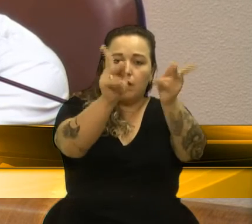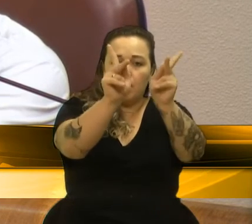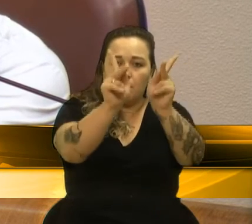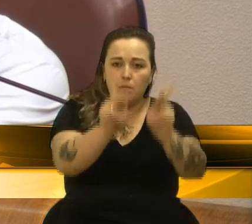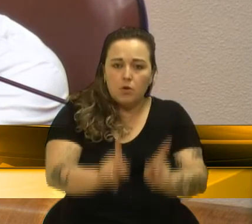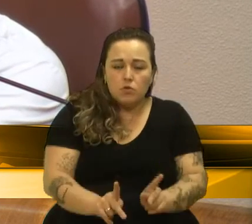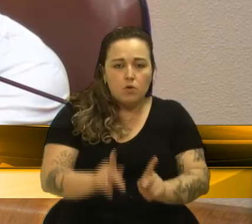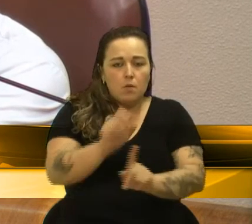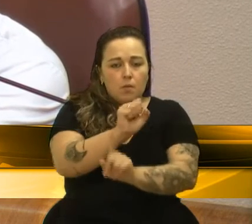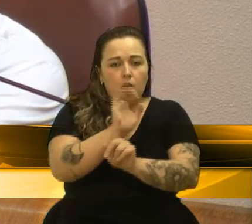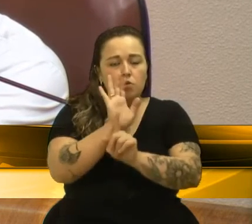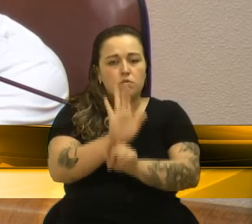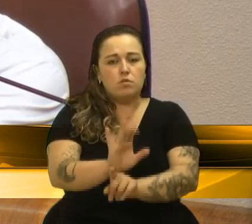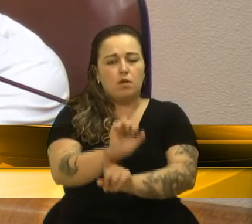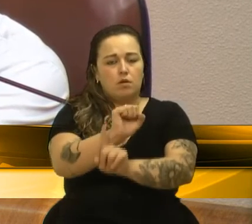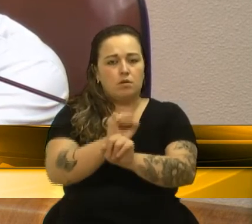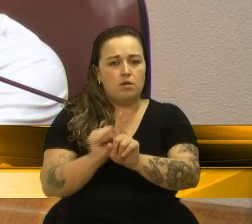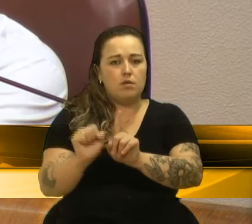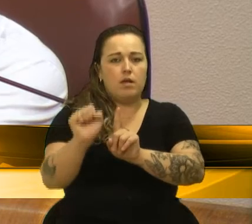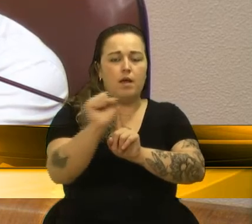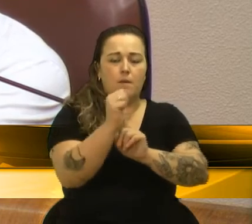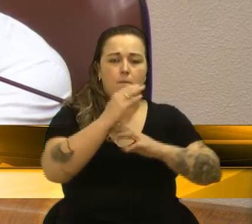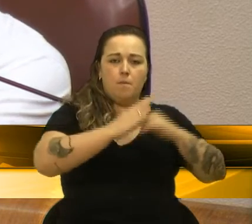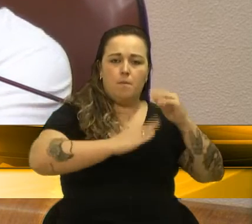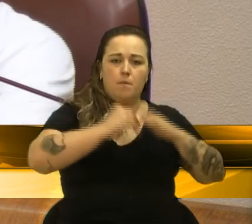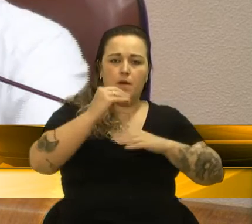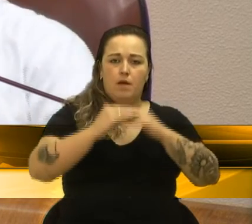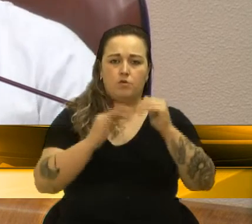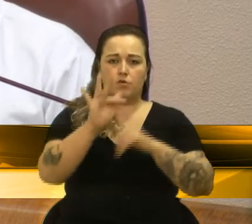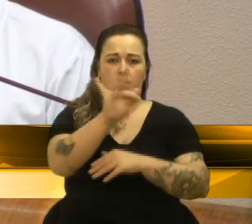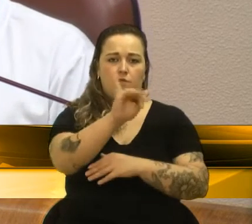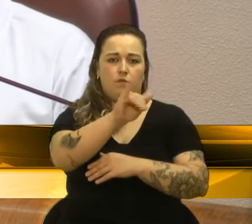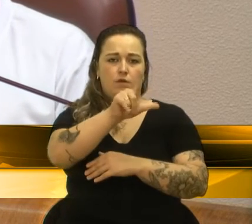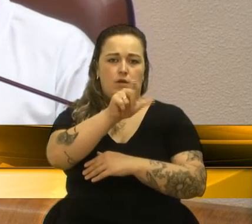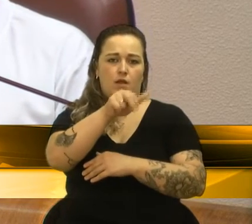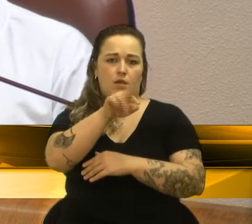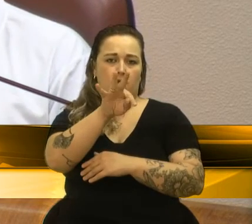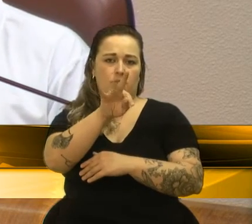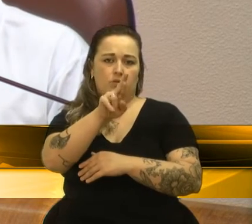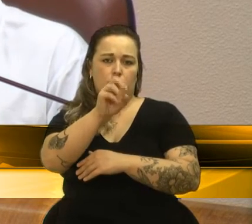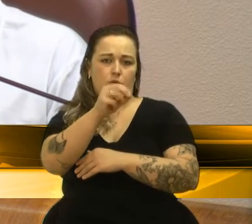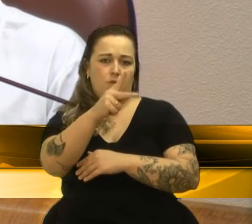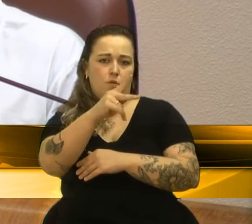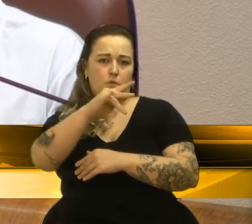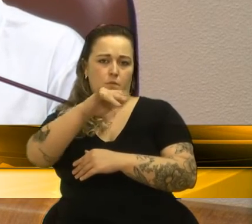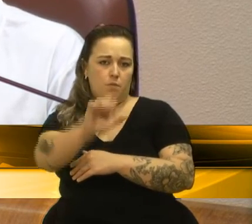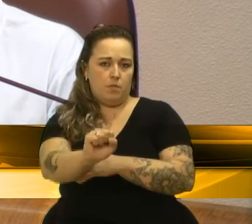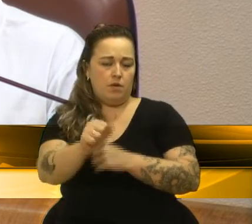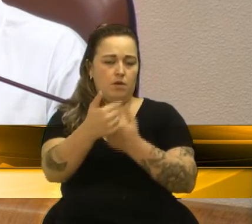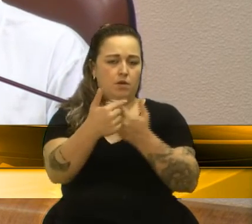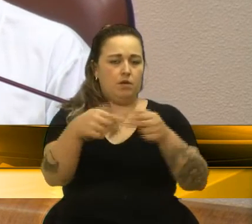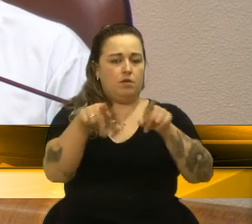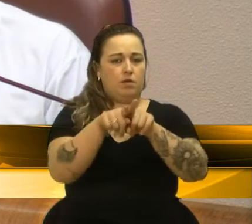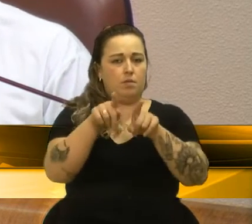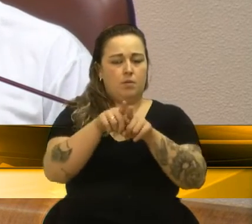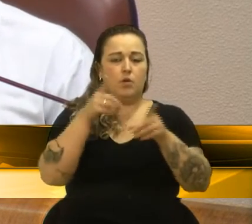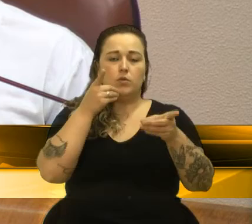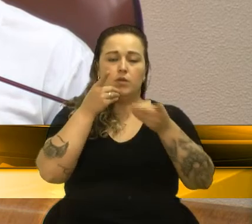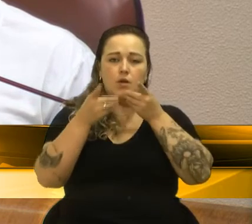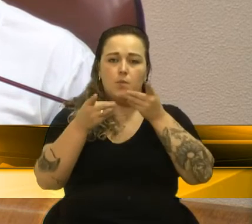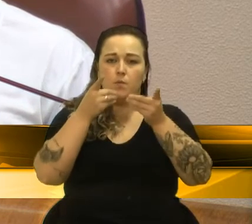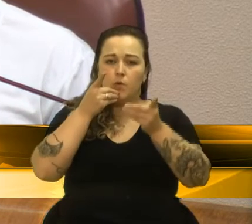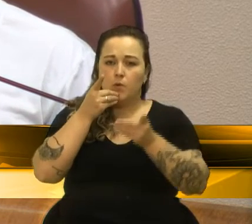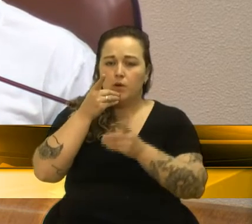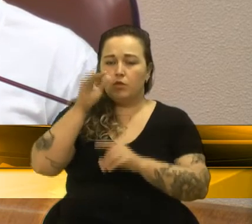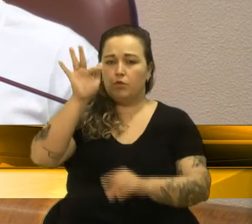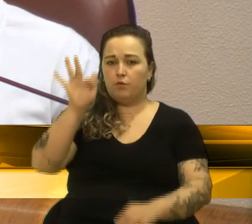toda a sociedade, a prática da filantropia deve gozar de proteção do Estado. Segundo o depoimento do Frei Nilmar